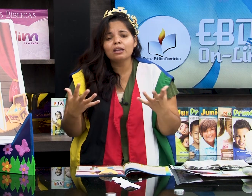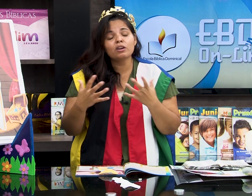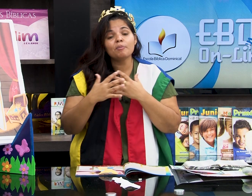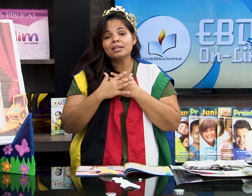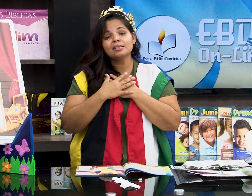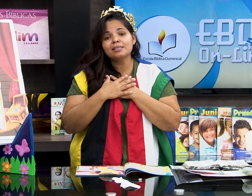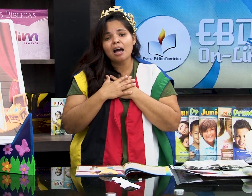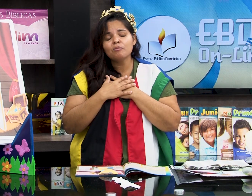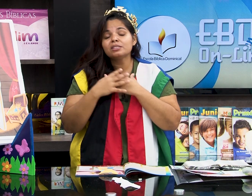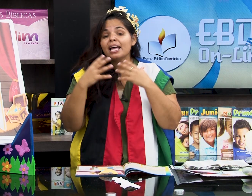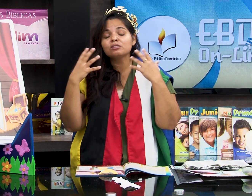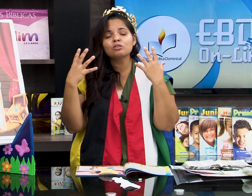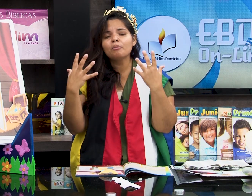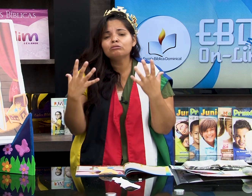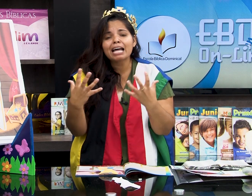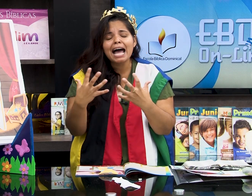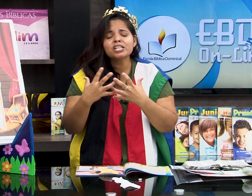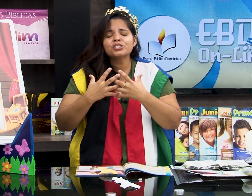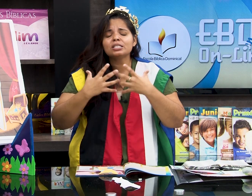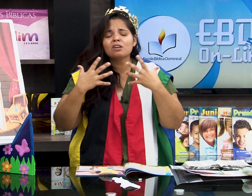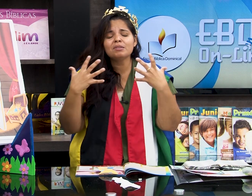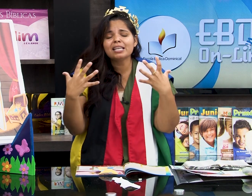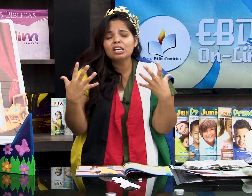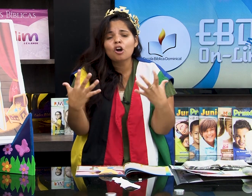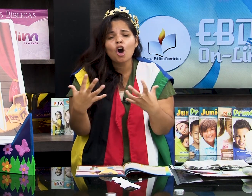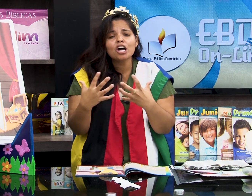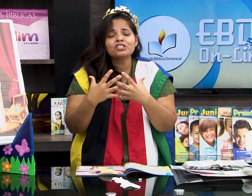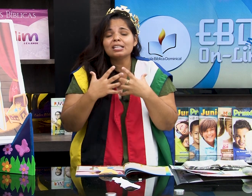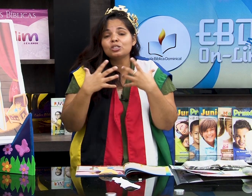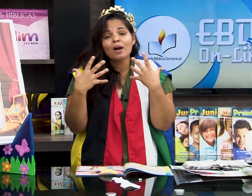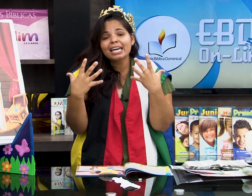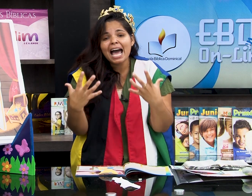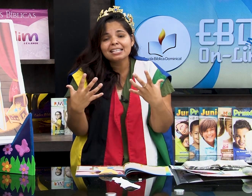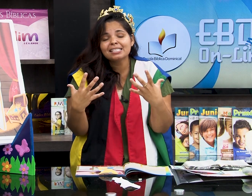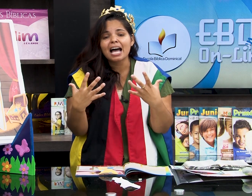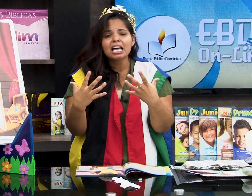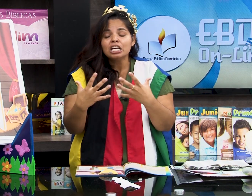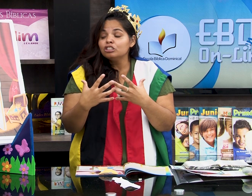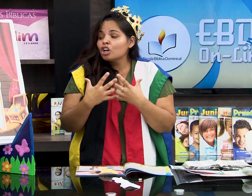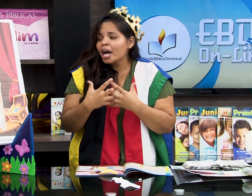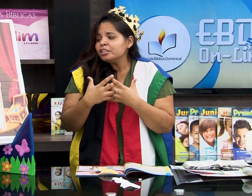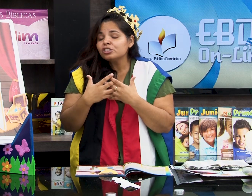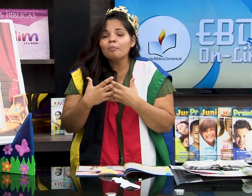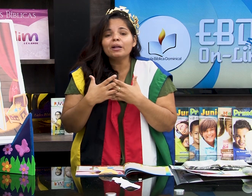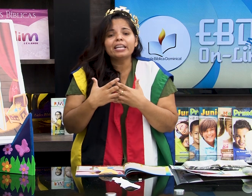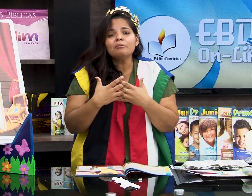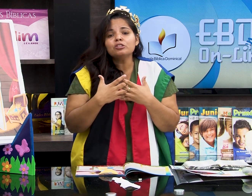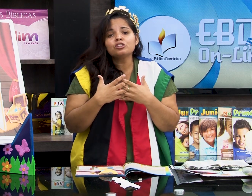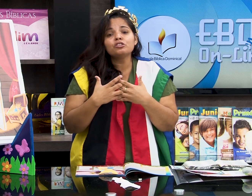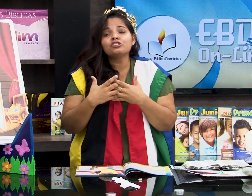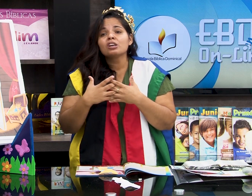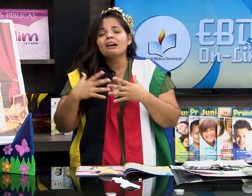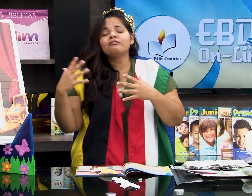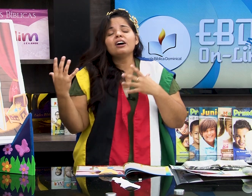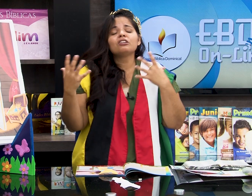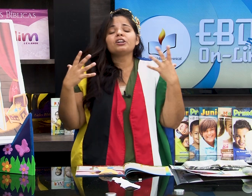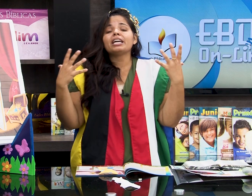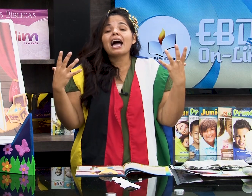tudo aquilo que precisamos. É a sua bondade, é a sua misericórdia, é a sua graça. Nós não podemos